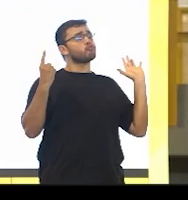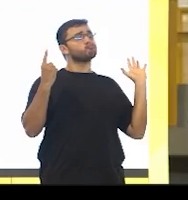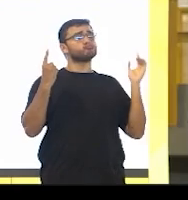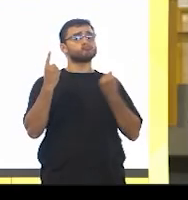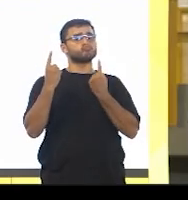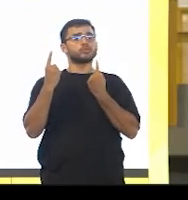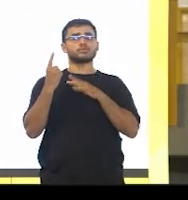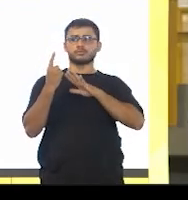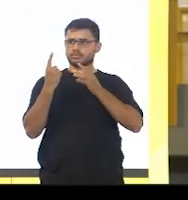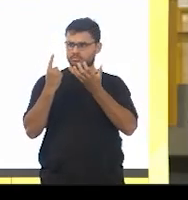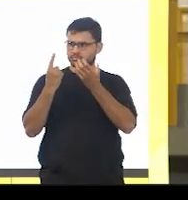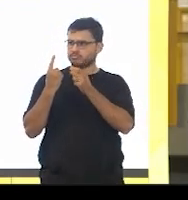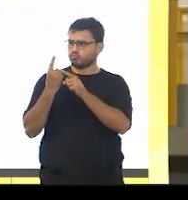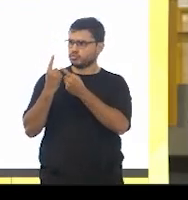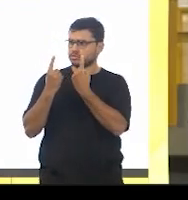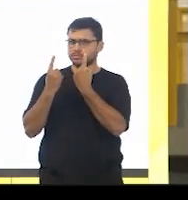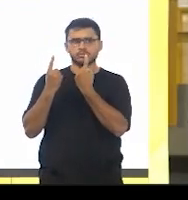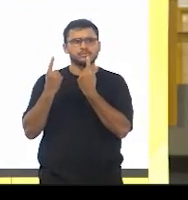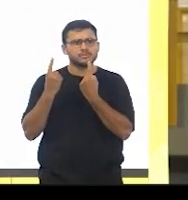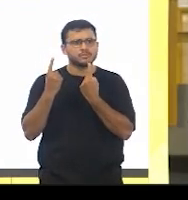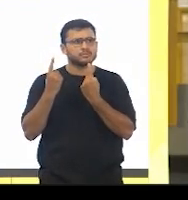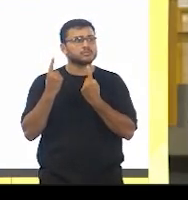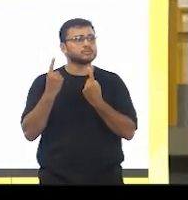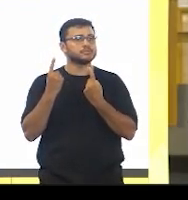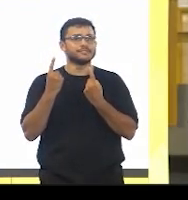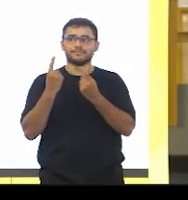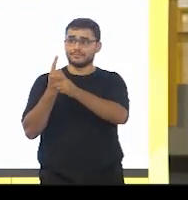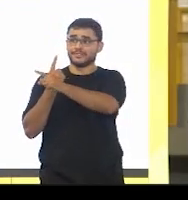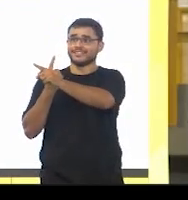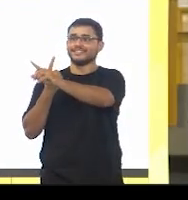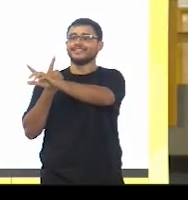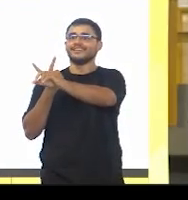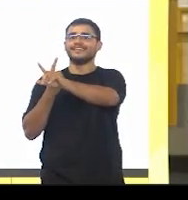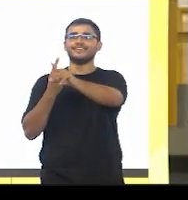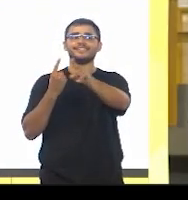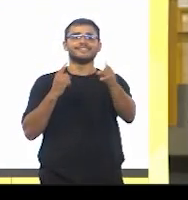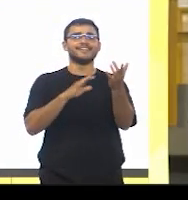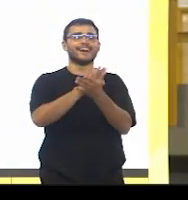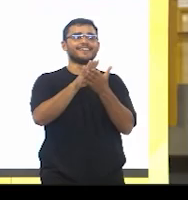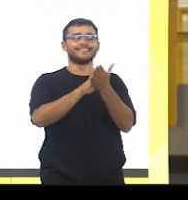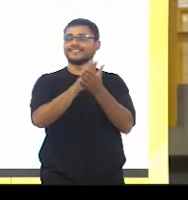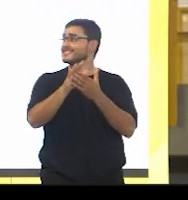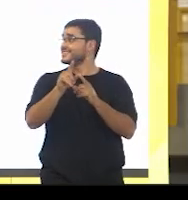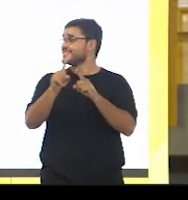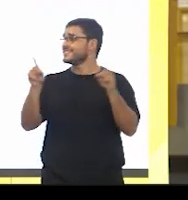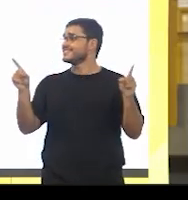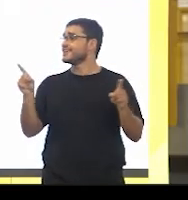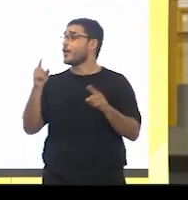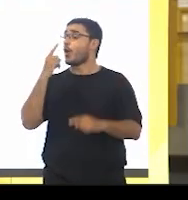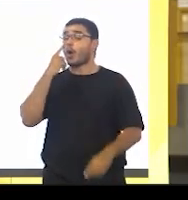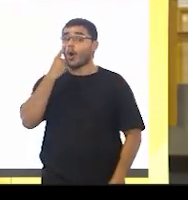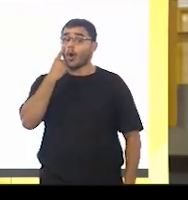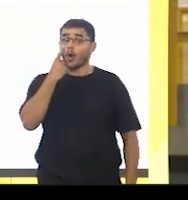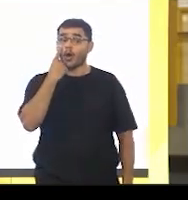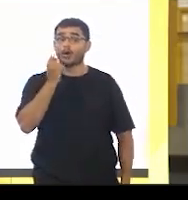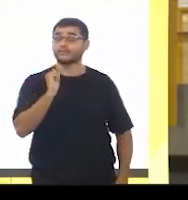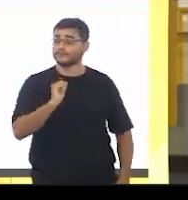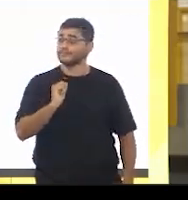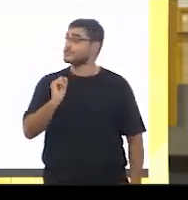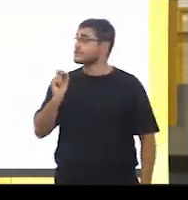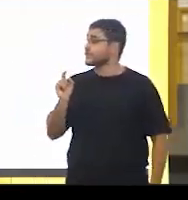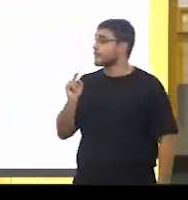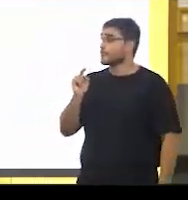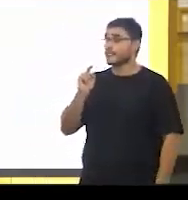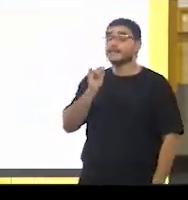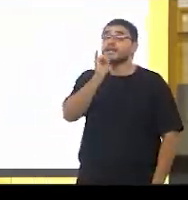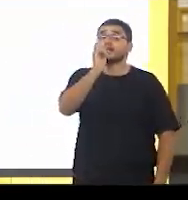só uma. Quem quer acertar só uma? Tem uma ali, Madem. Pronto, meu filho, olha o que é que o professor